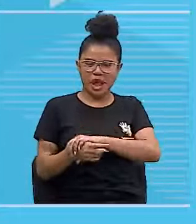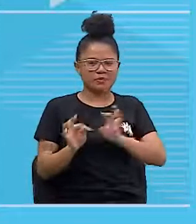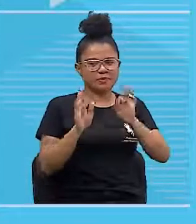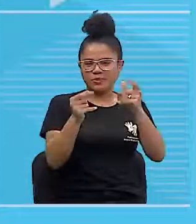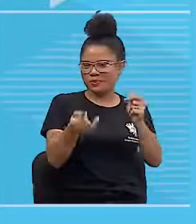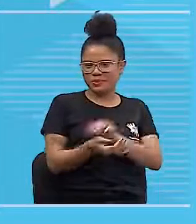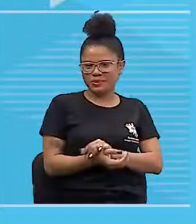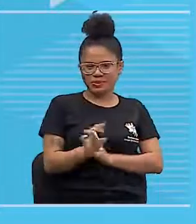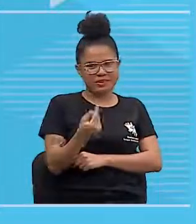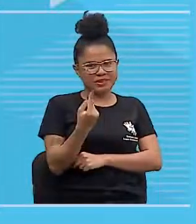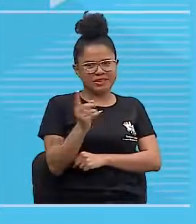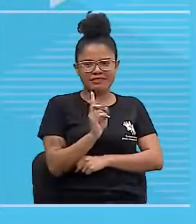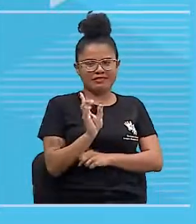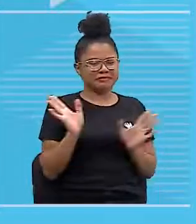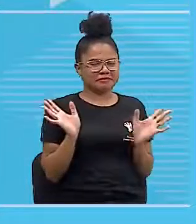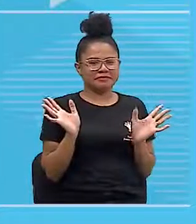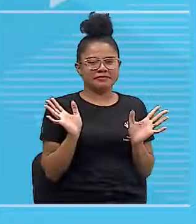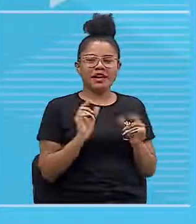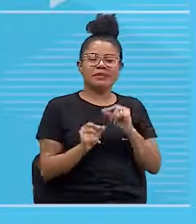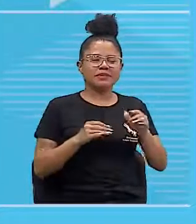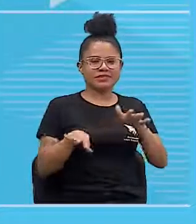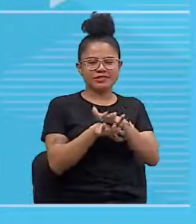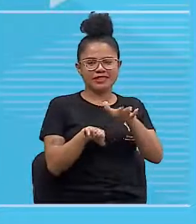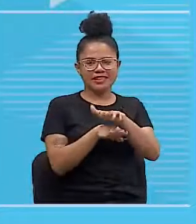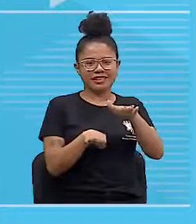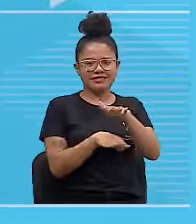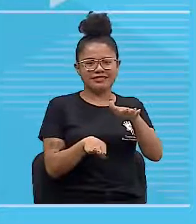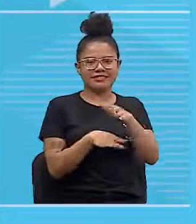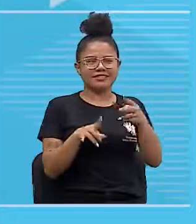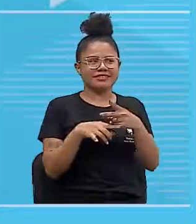só uma coisa não é tudo viu tudo tudo junto